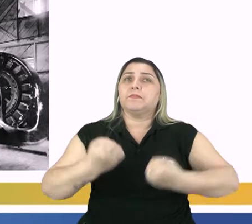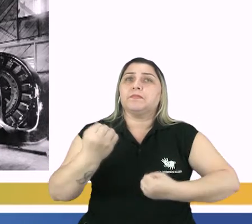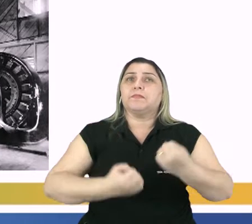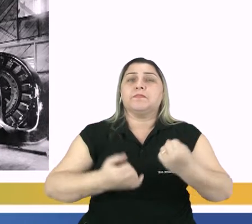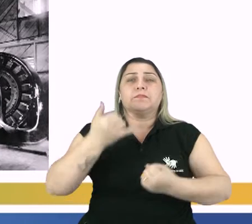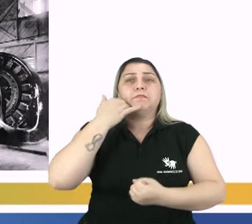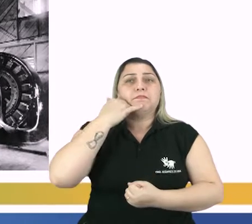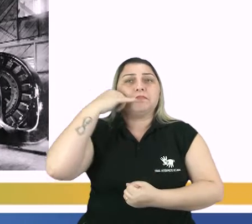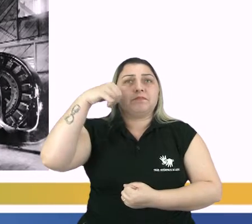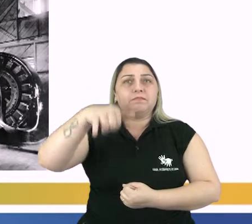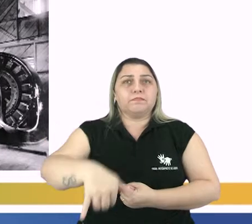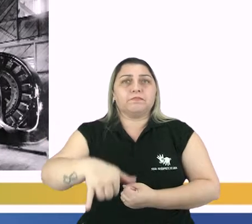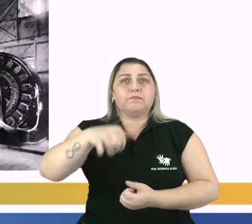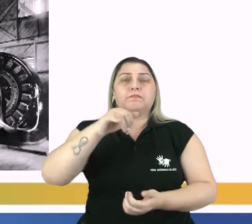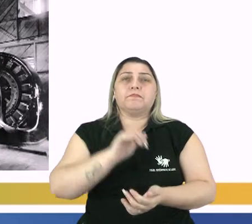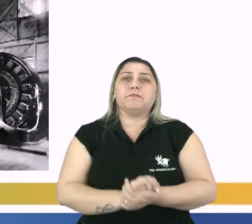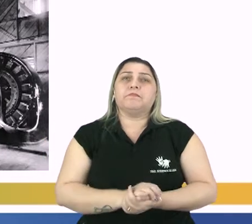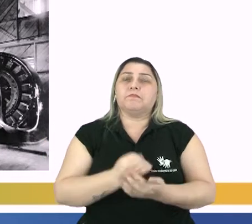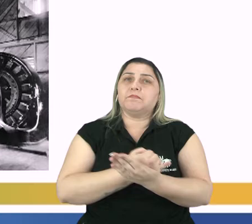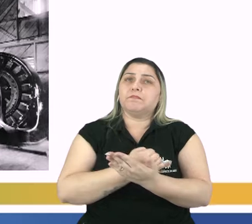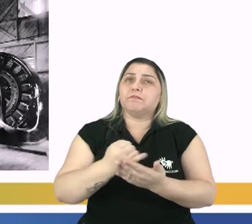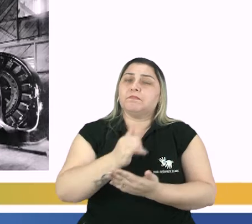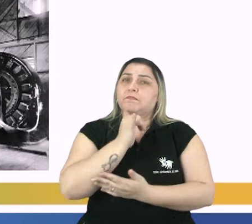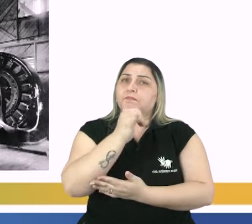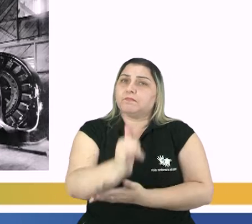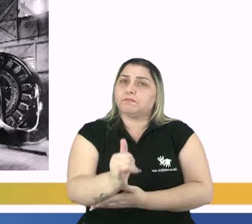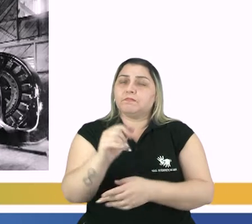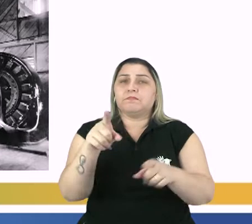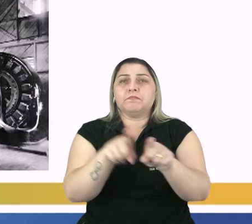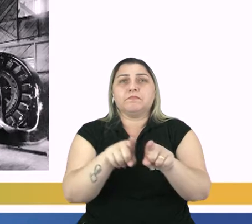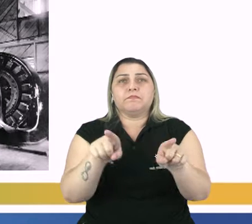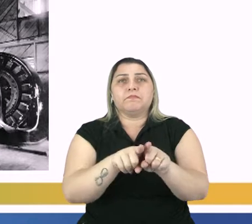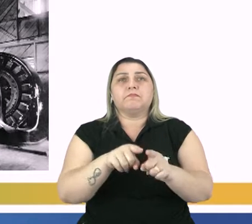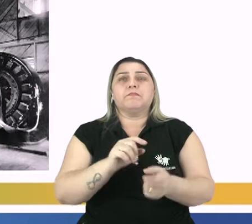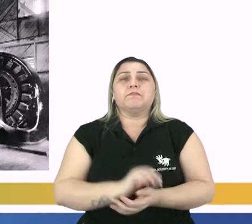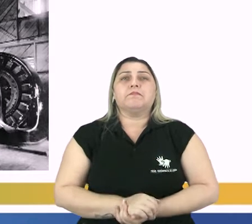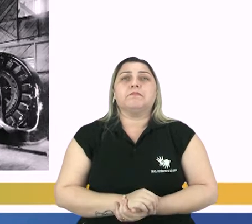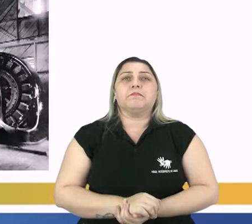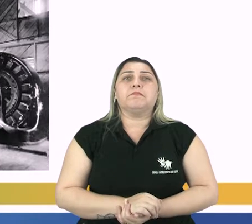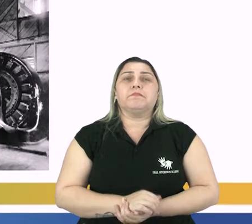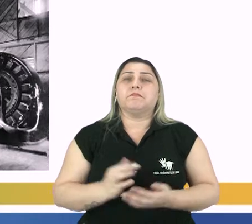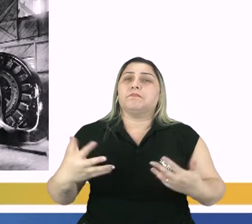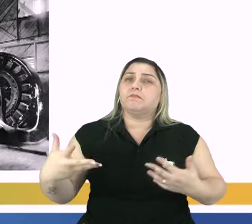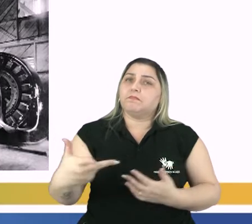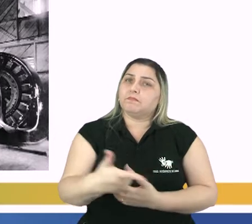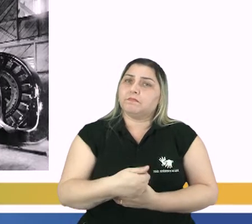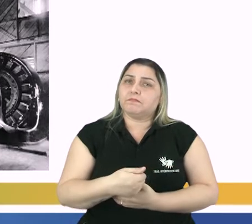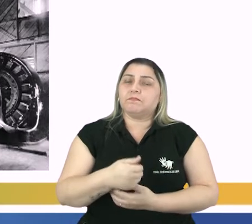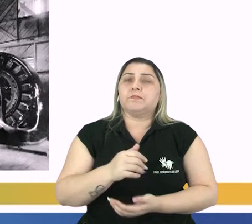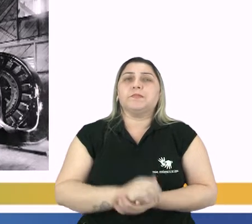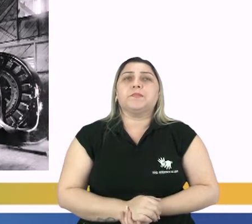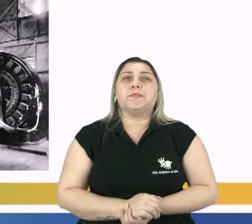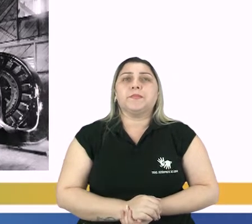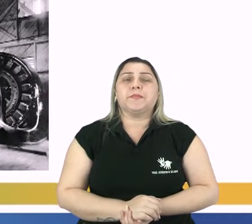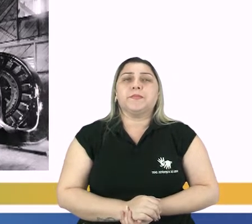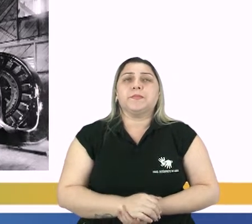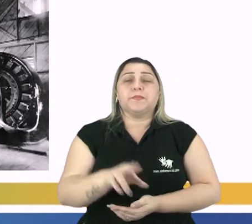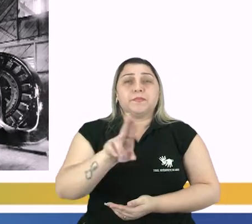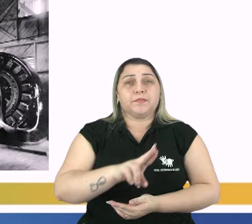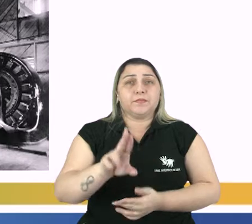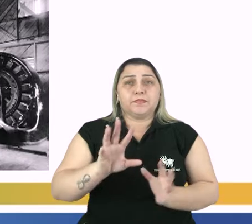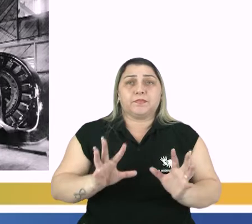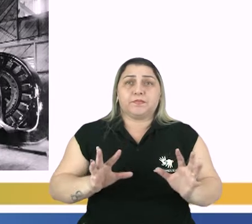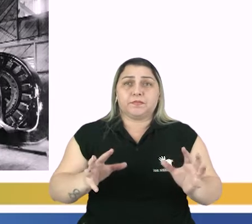o telefone, a introdução da energia elétrica, né, o aperfeiçoamento disso aí tanto para ser usado